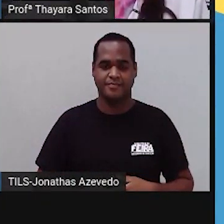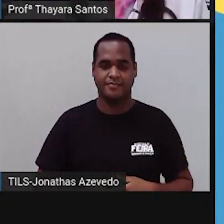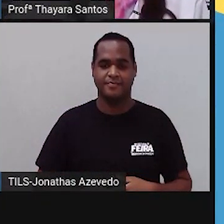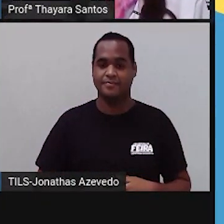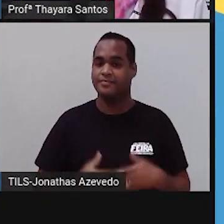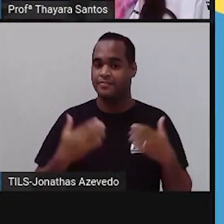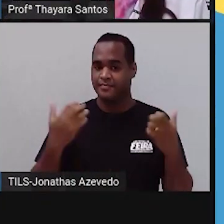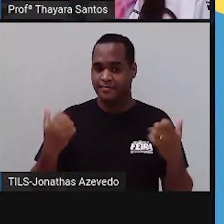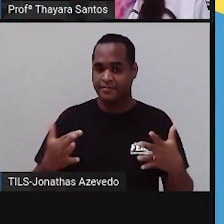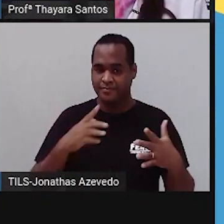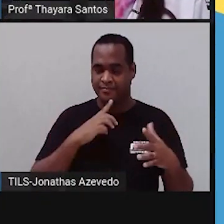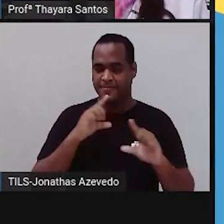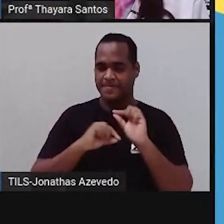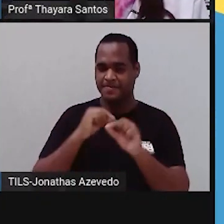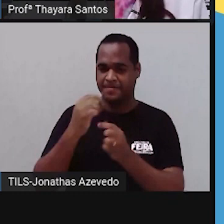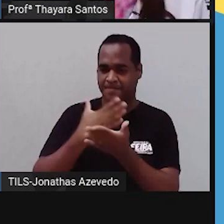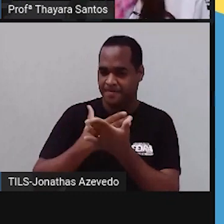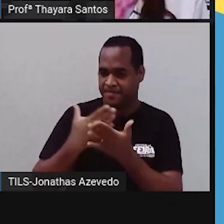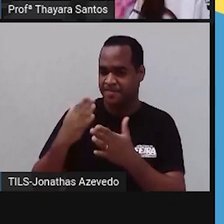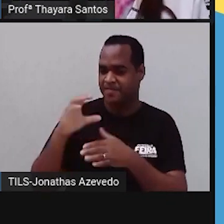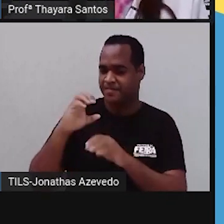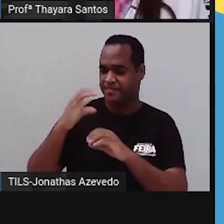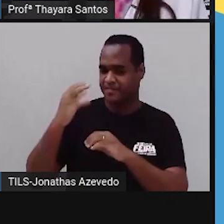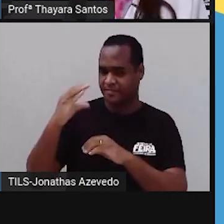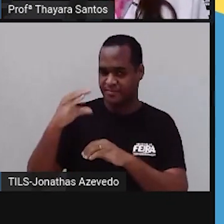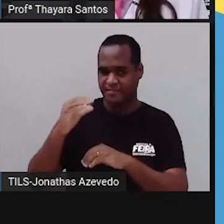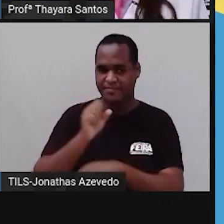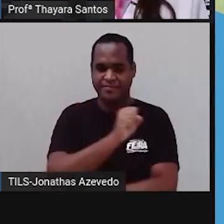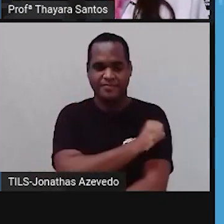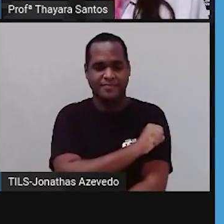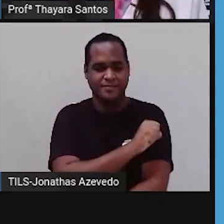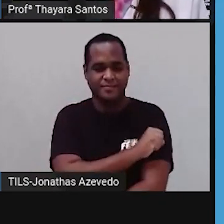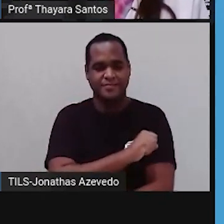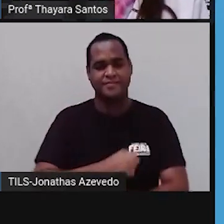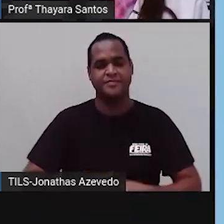E vamos lá iniciar nossa aula de ciências do 8º ano.